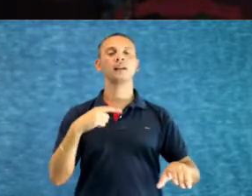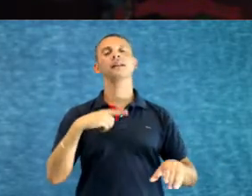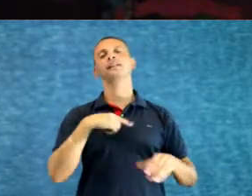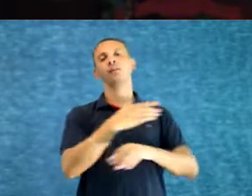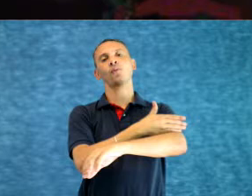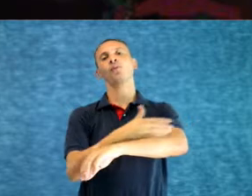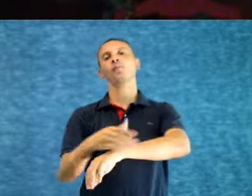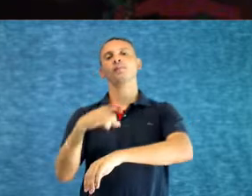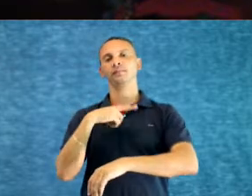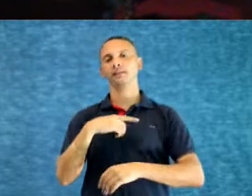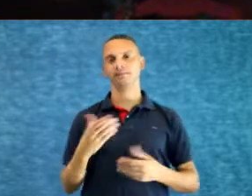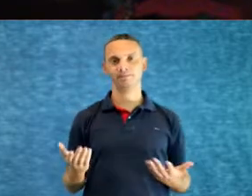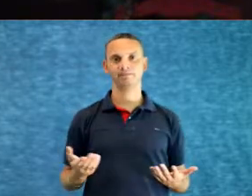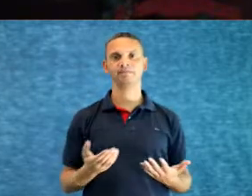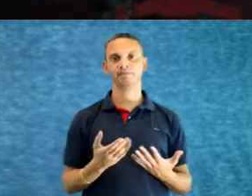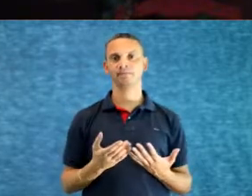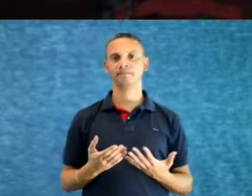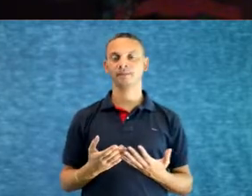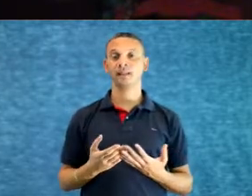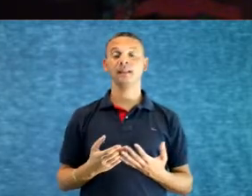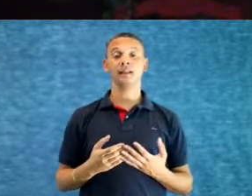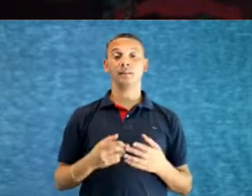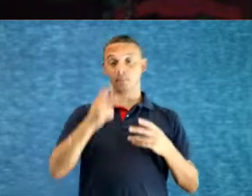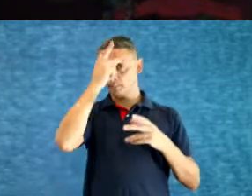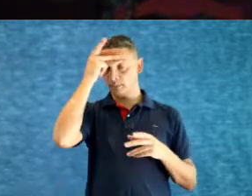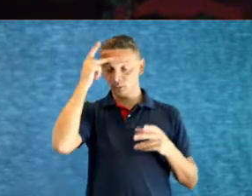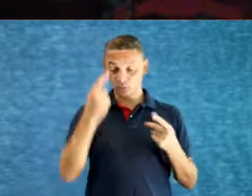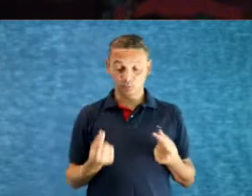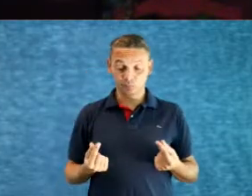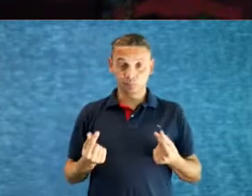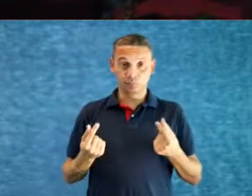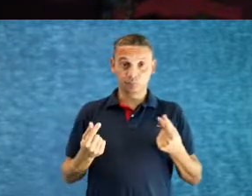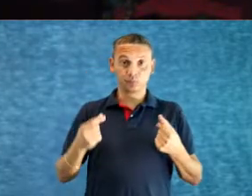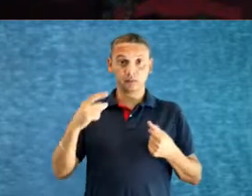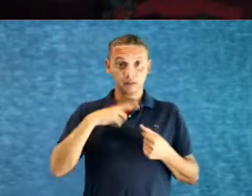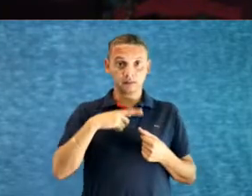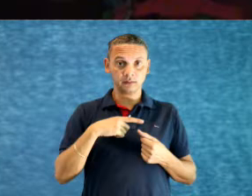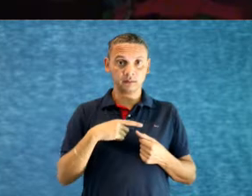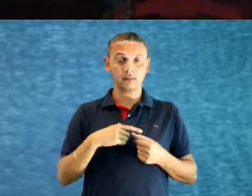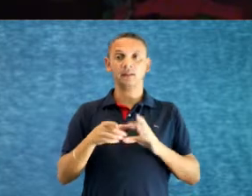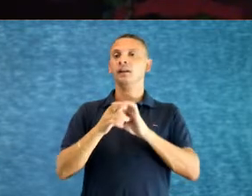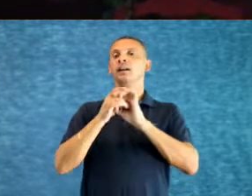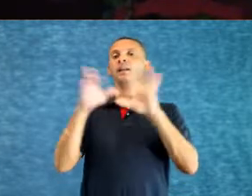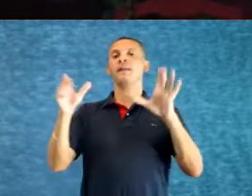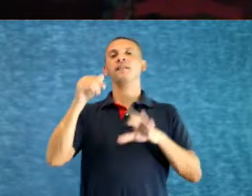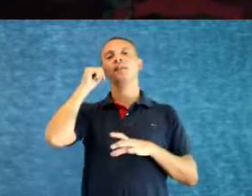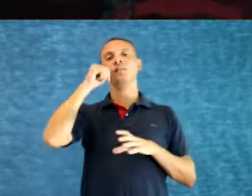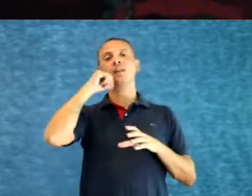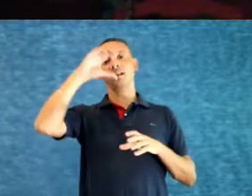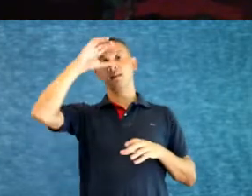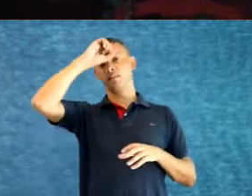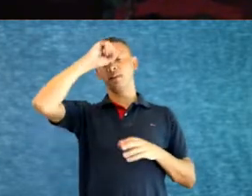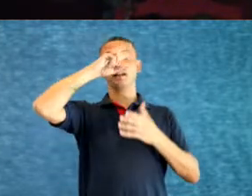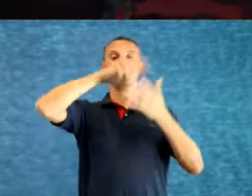tão bonita e tão importante sobre uma escritora nossa, mas também do Brasil inteiro. Com certeza. País afora. E a